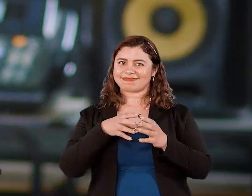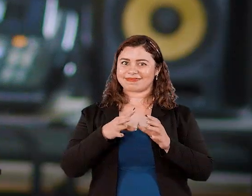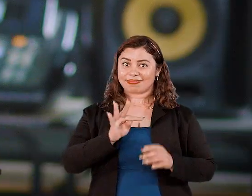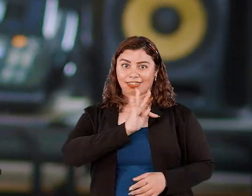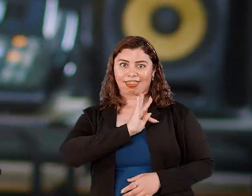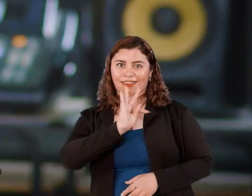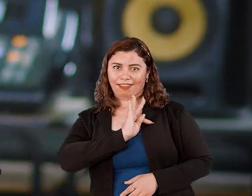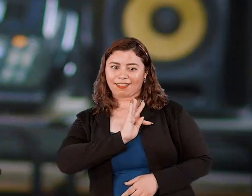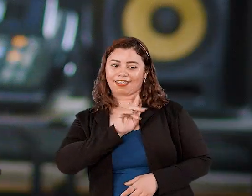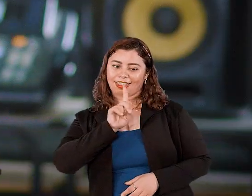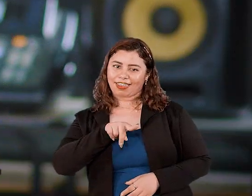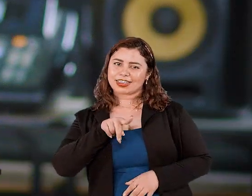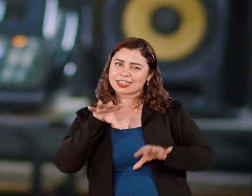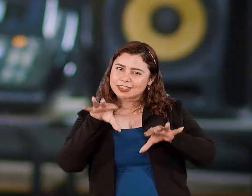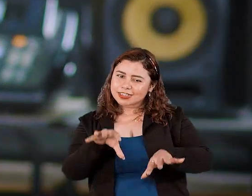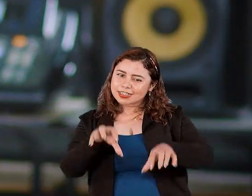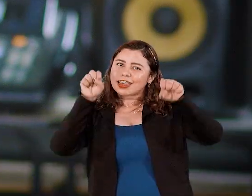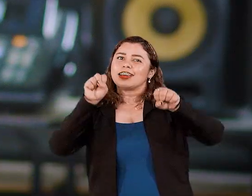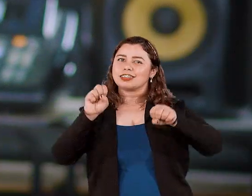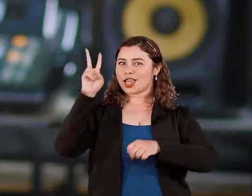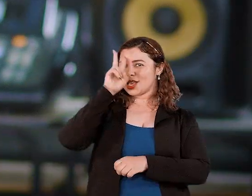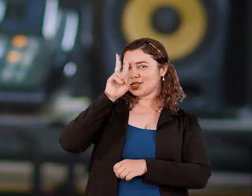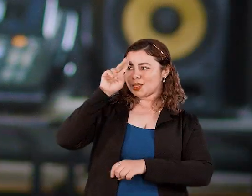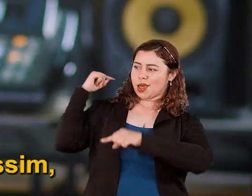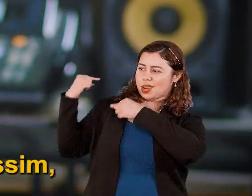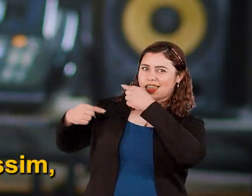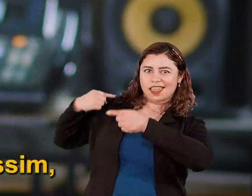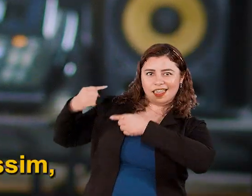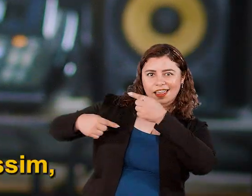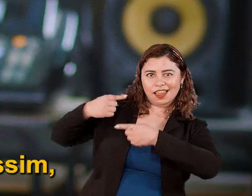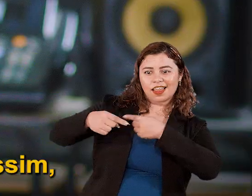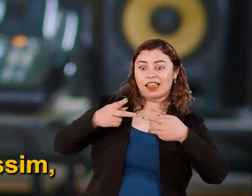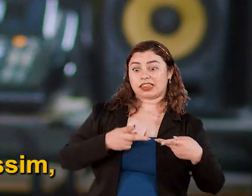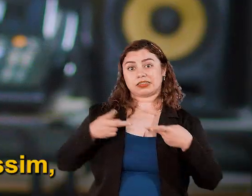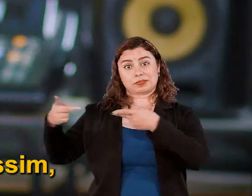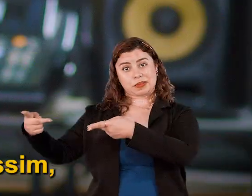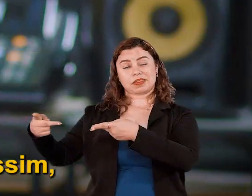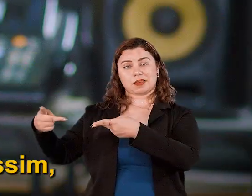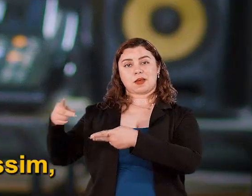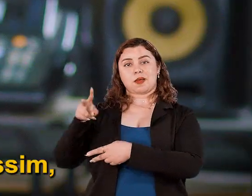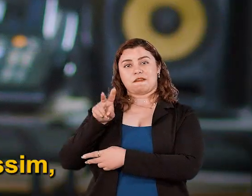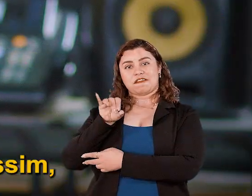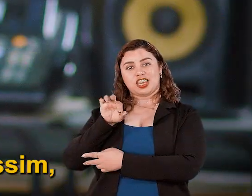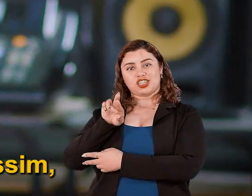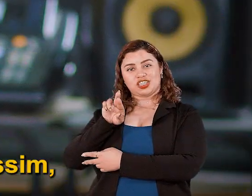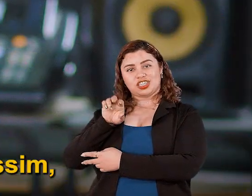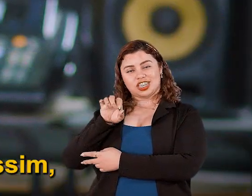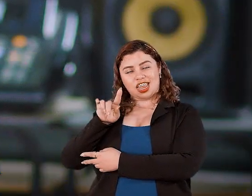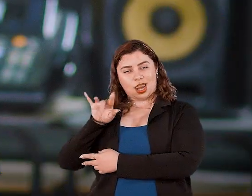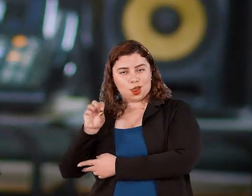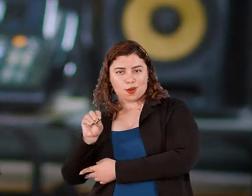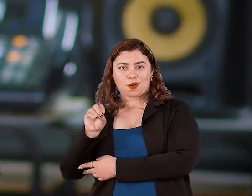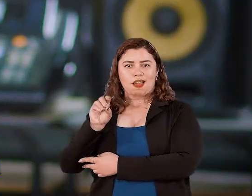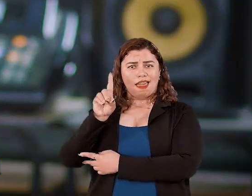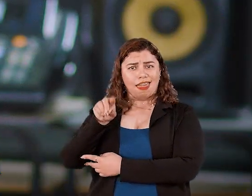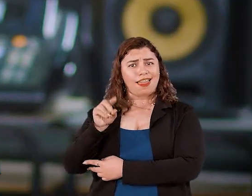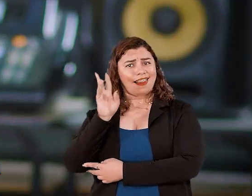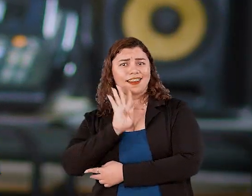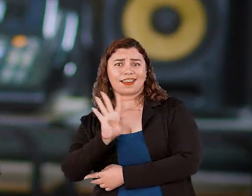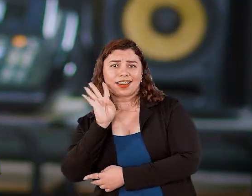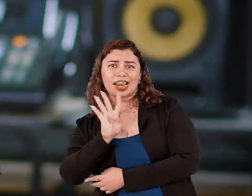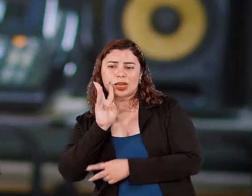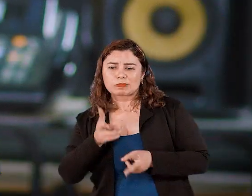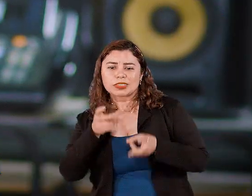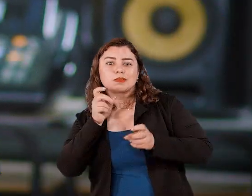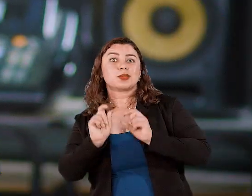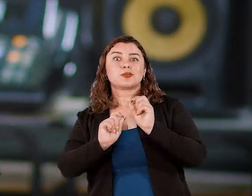técnica desse resgate, é um resgate histórico, né? Eu recebi o convite do Virgílio e assim, é muito